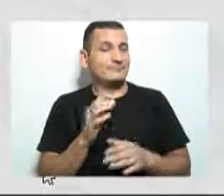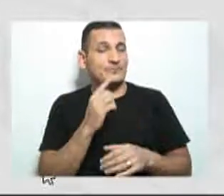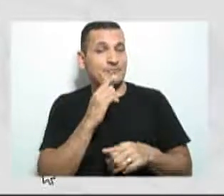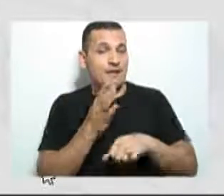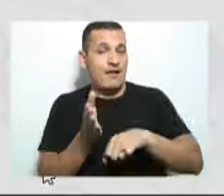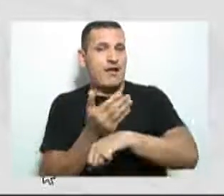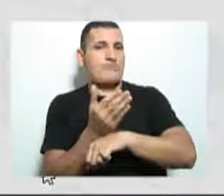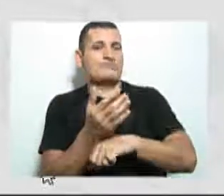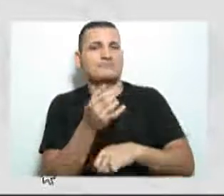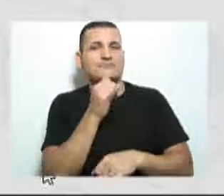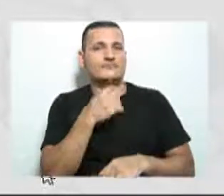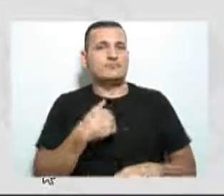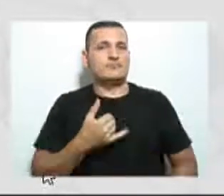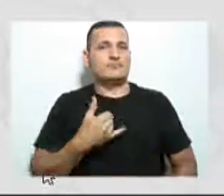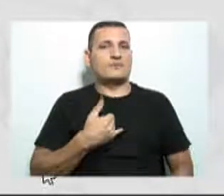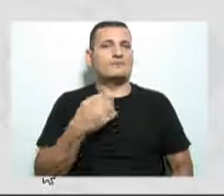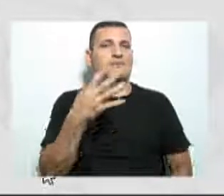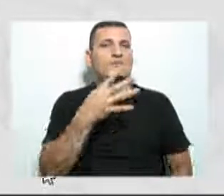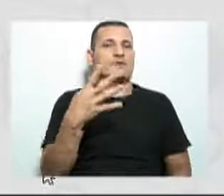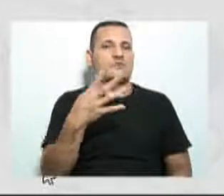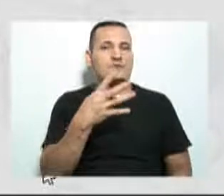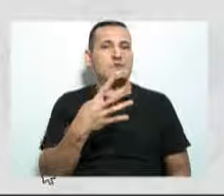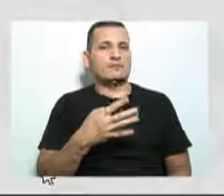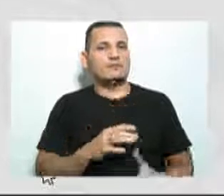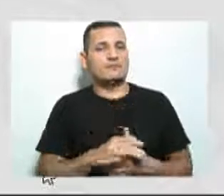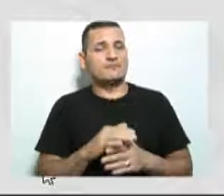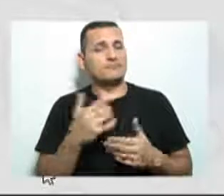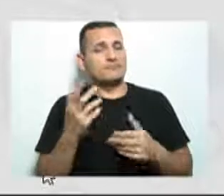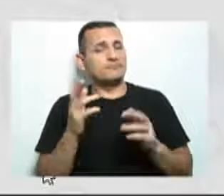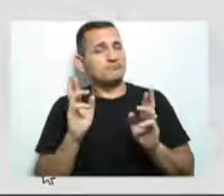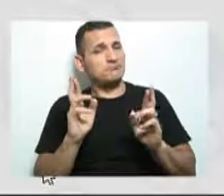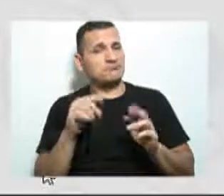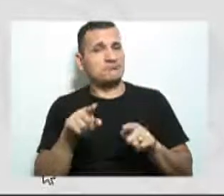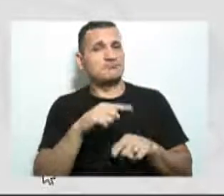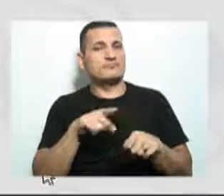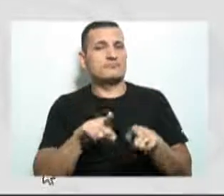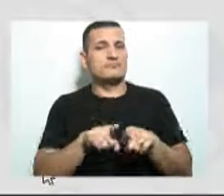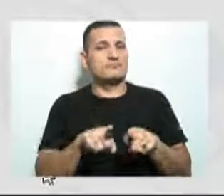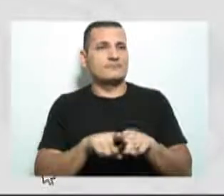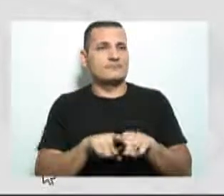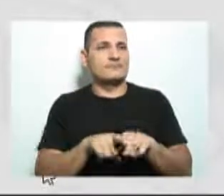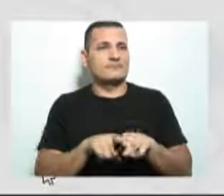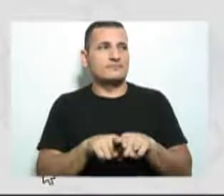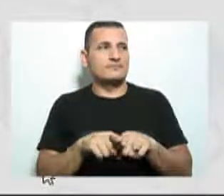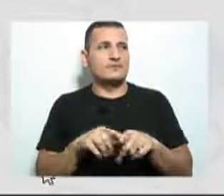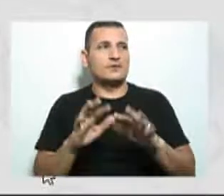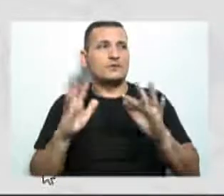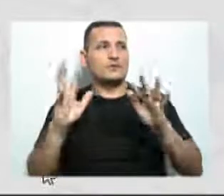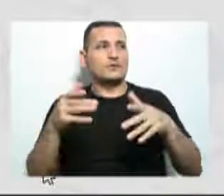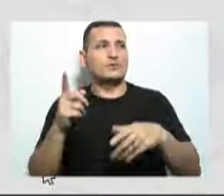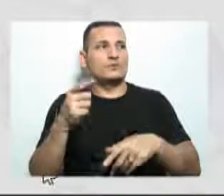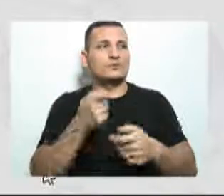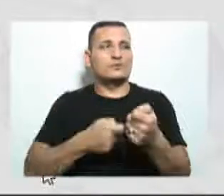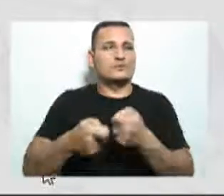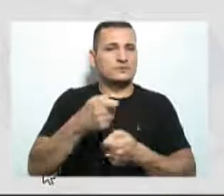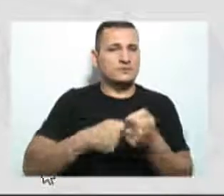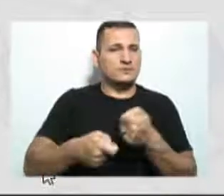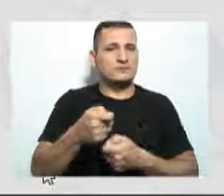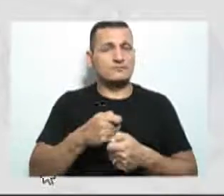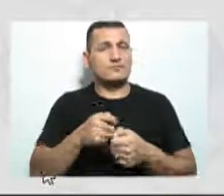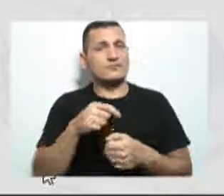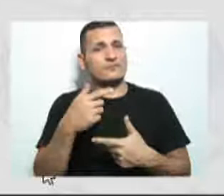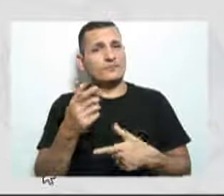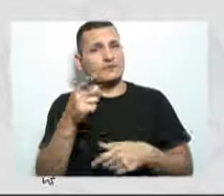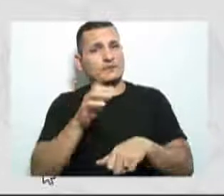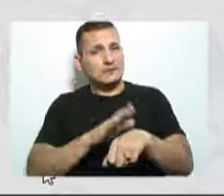Hoje eu estou com 44 anos, graças a Deus, muito bem vivido. E eu espero que também seja assim com você. Então, tudo é uma negociação e esse tempo que